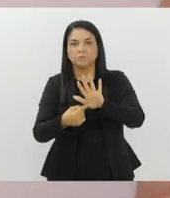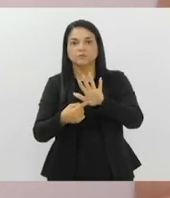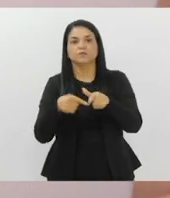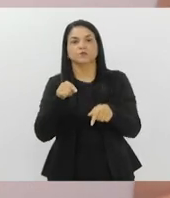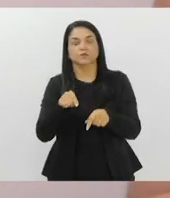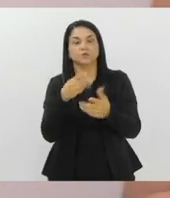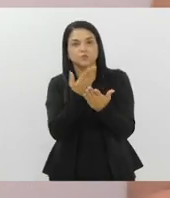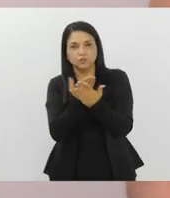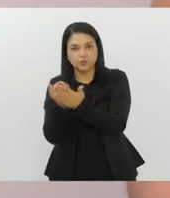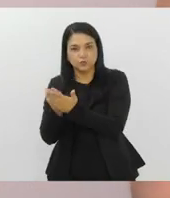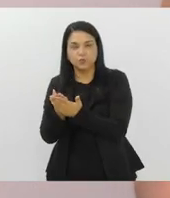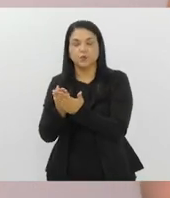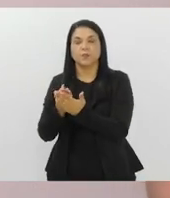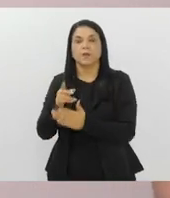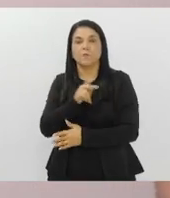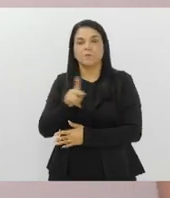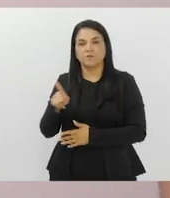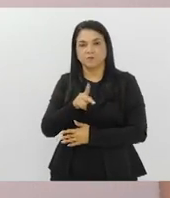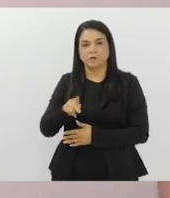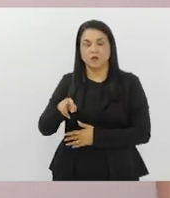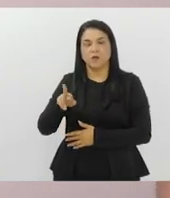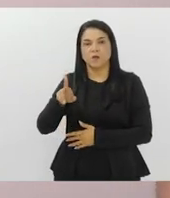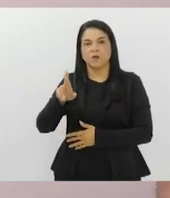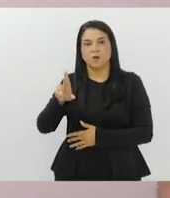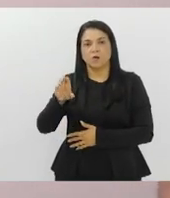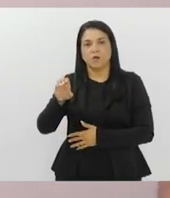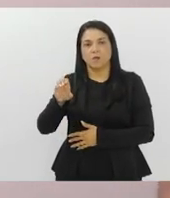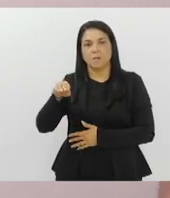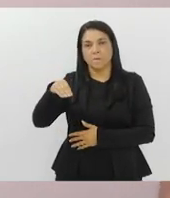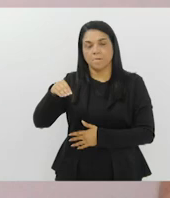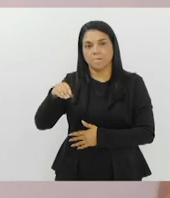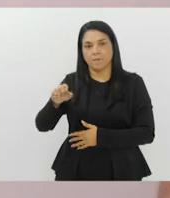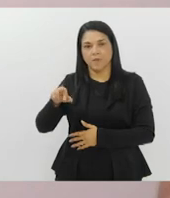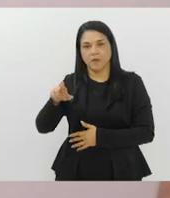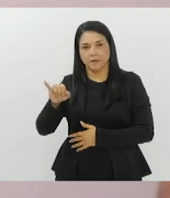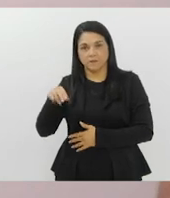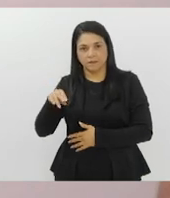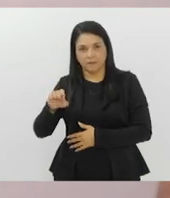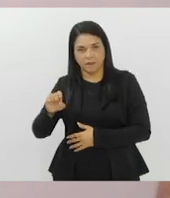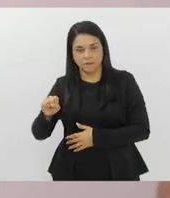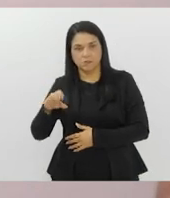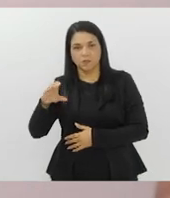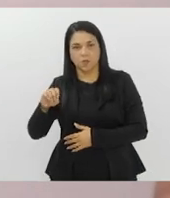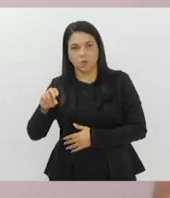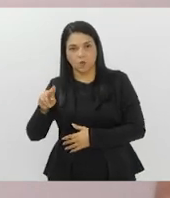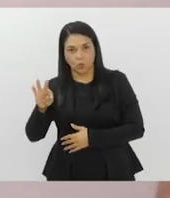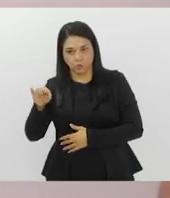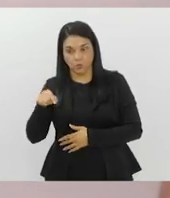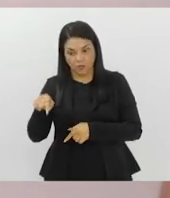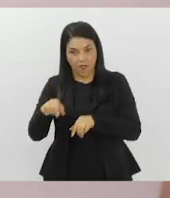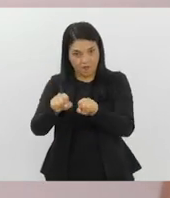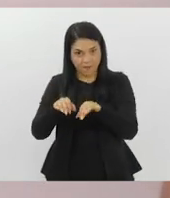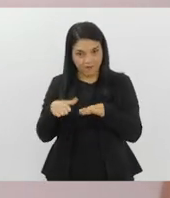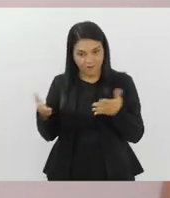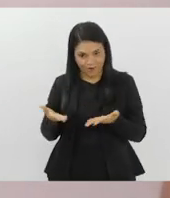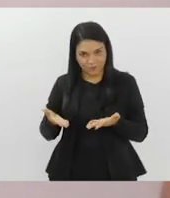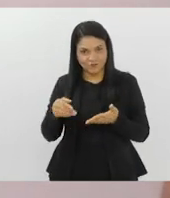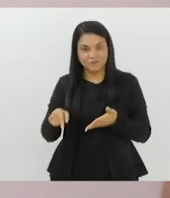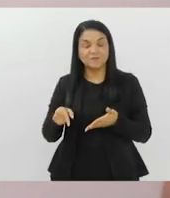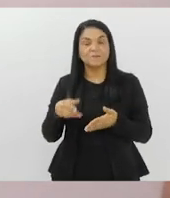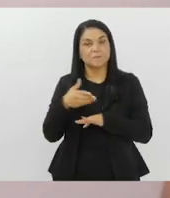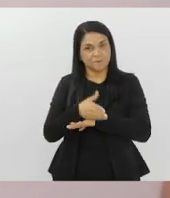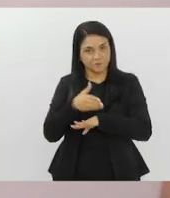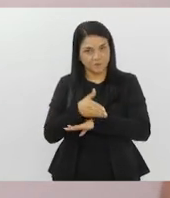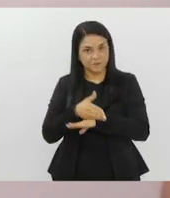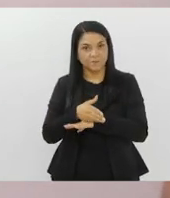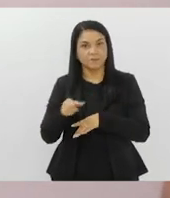conduzido pela professora Rosane Rito, professora Marina Escolto, que está aqui nessa plenária, demonstrou